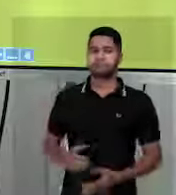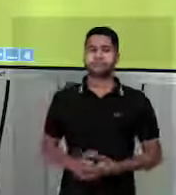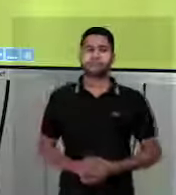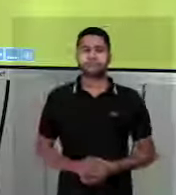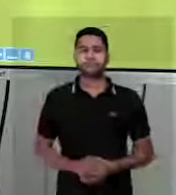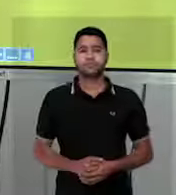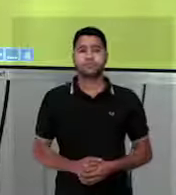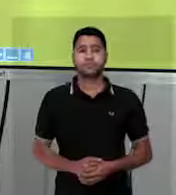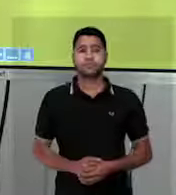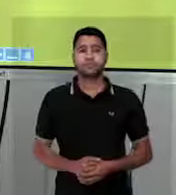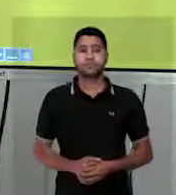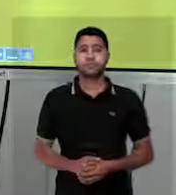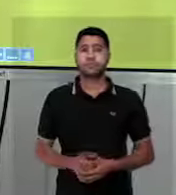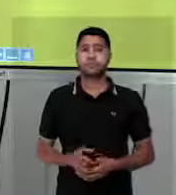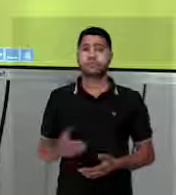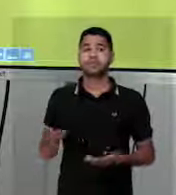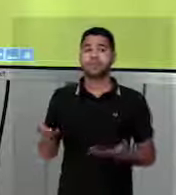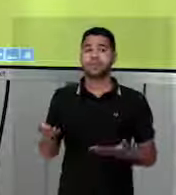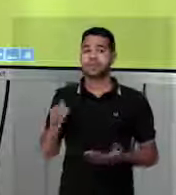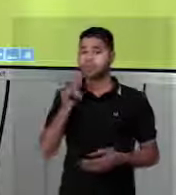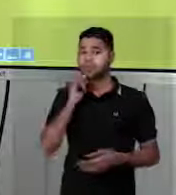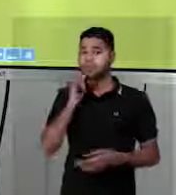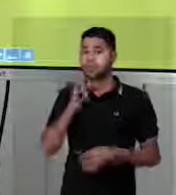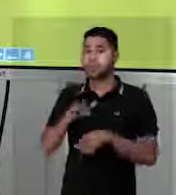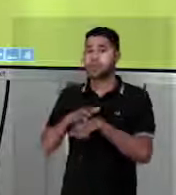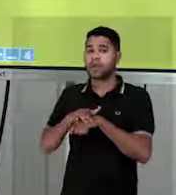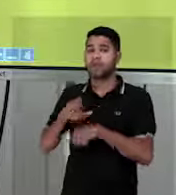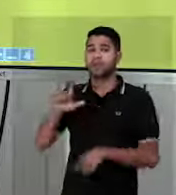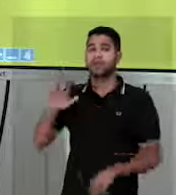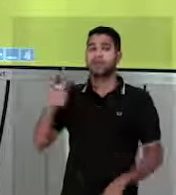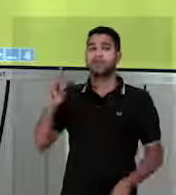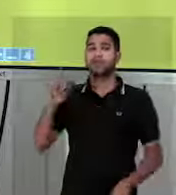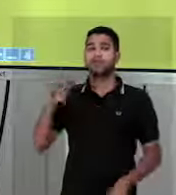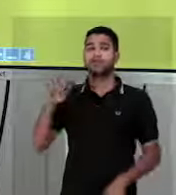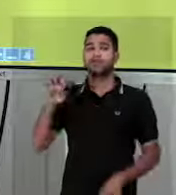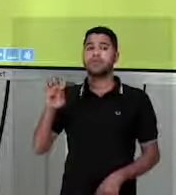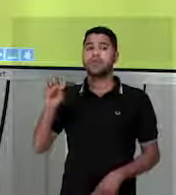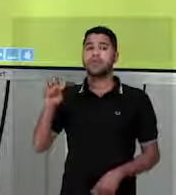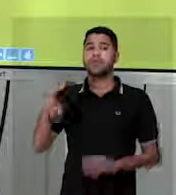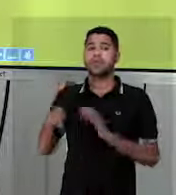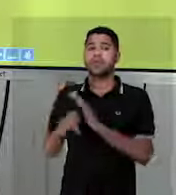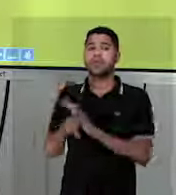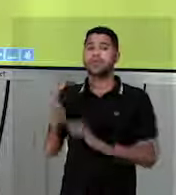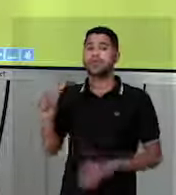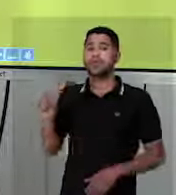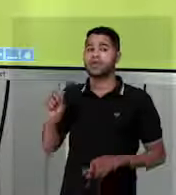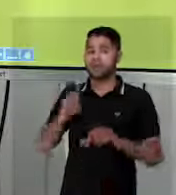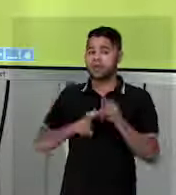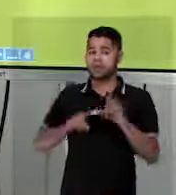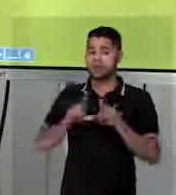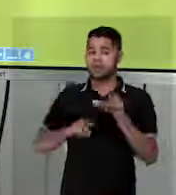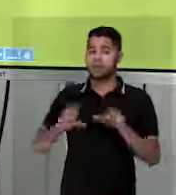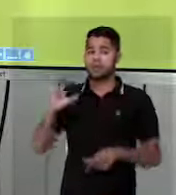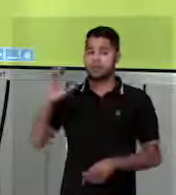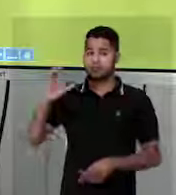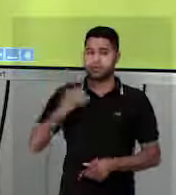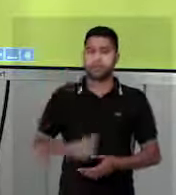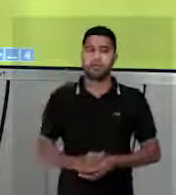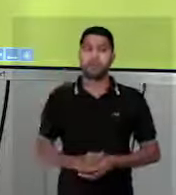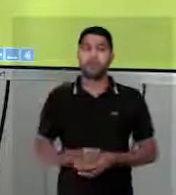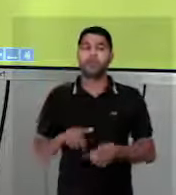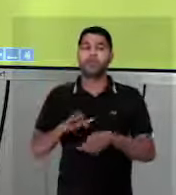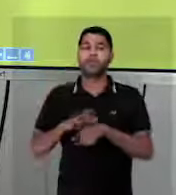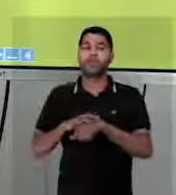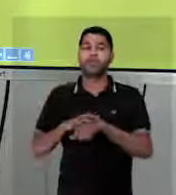albicans. Então a leishmaniose, né, ela é causada pela Leishmania. Aqui, letra C. Doença